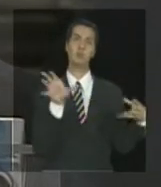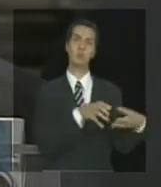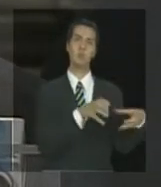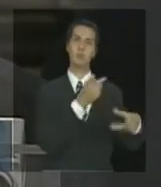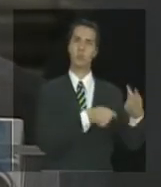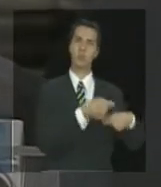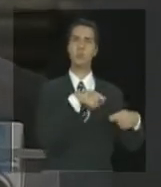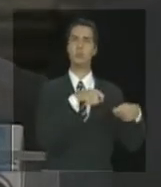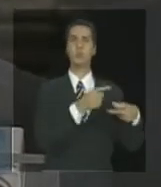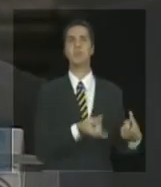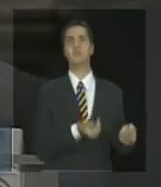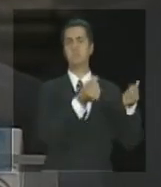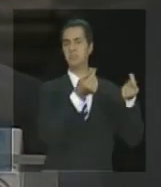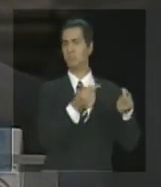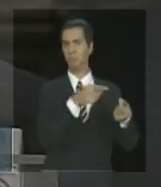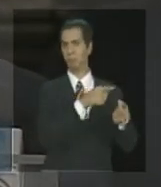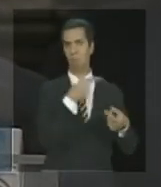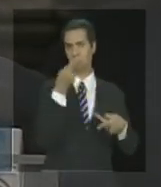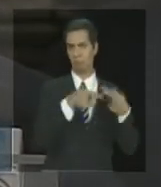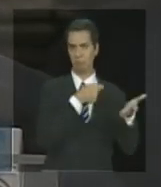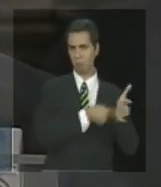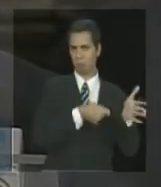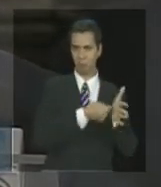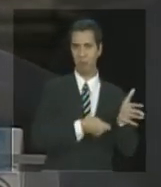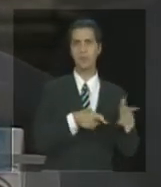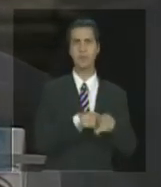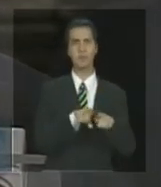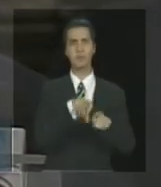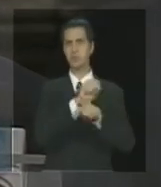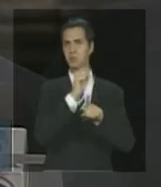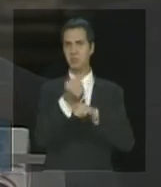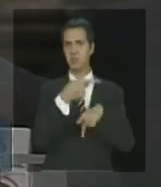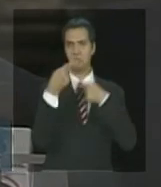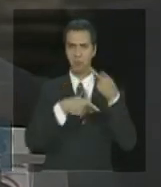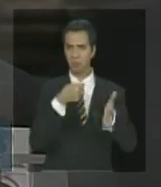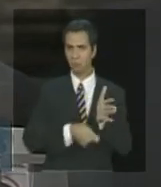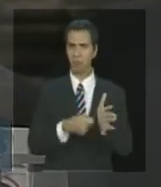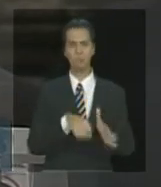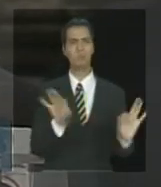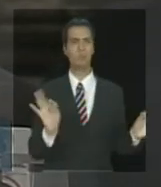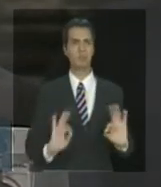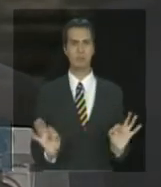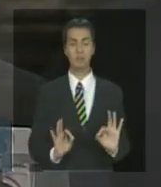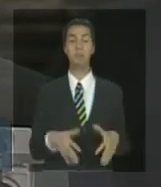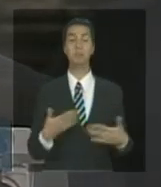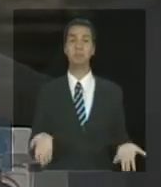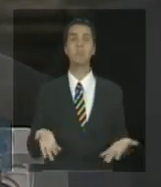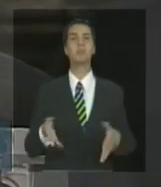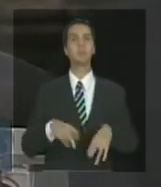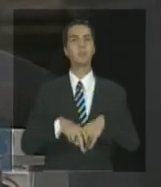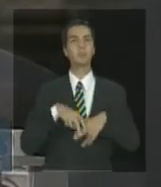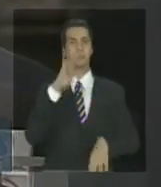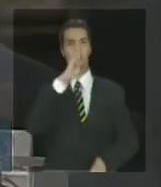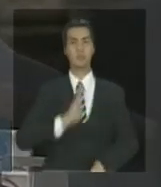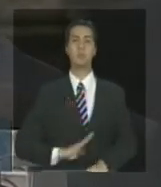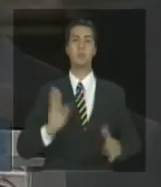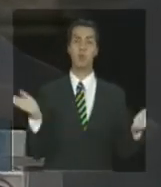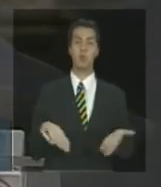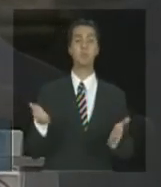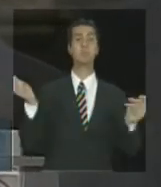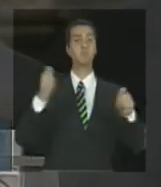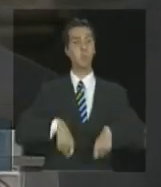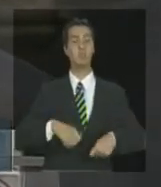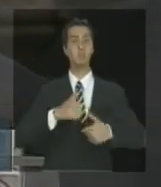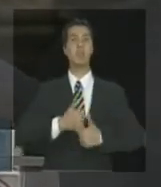econômica, financeira, da área social. Então, é isso que o Brasil tem condições de fazer, exercer uma